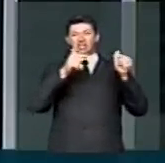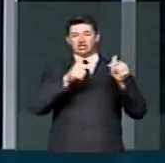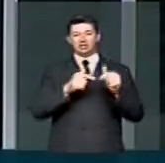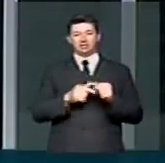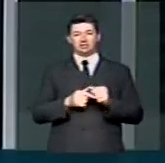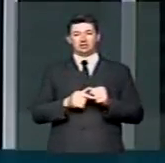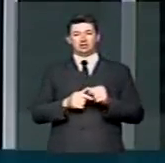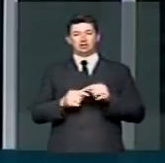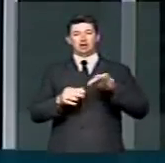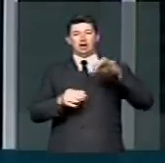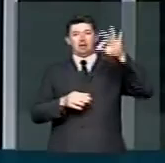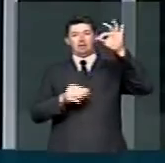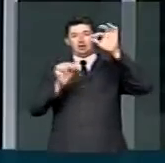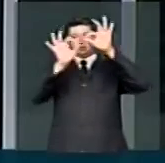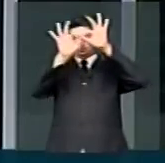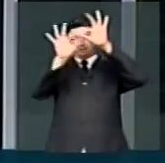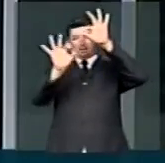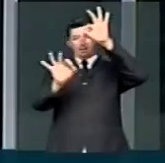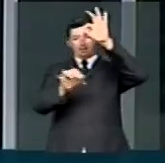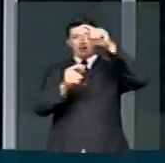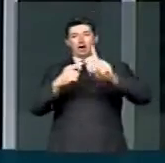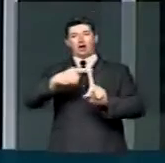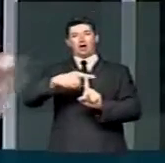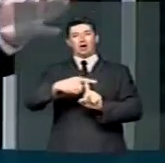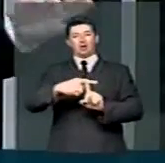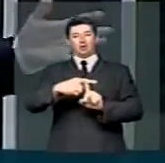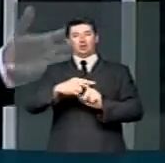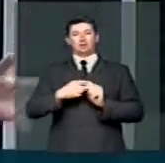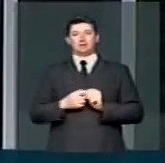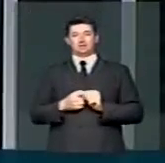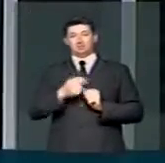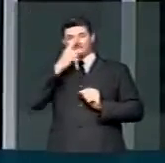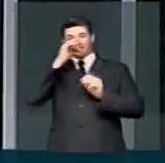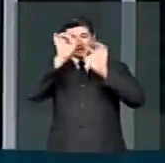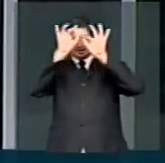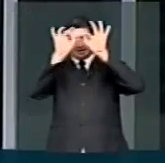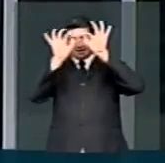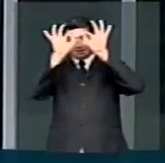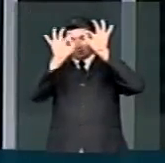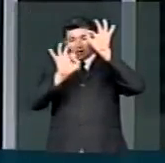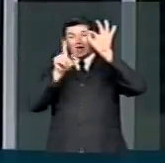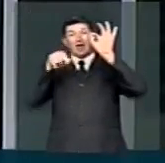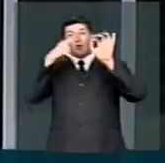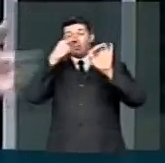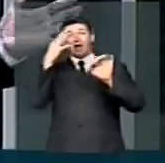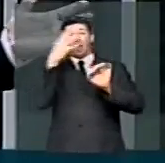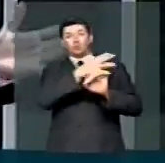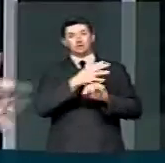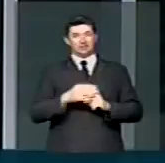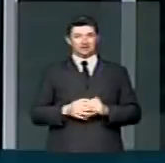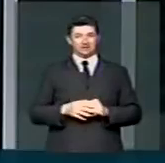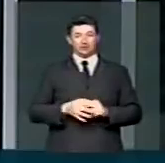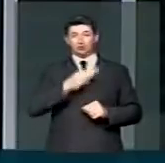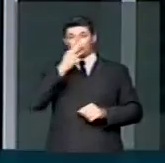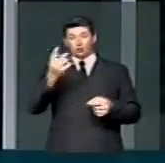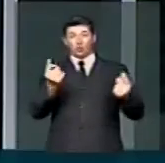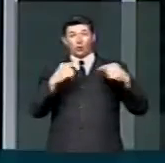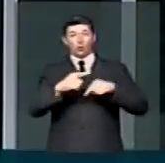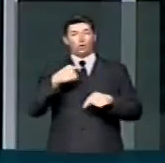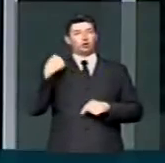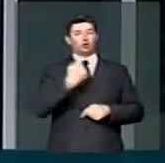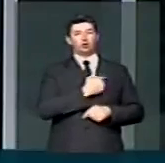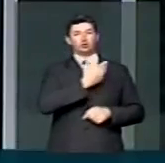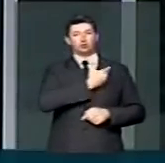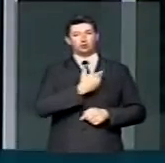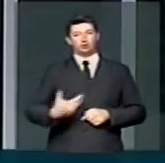um rosário de acusações e opiniões contrárias ao nosso